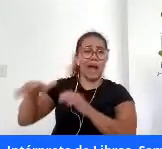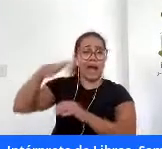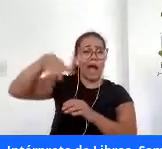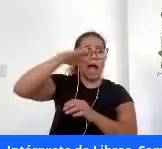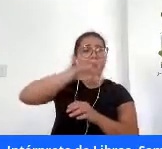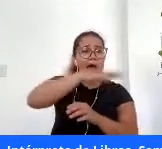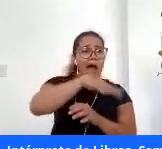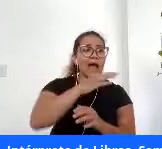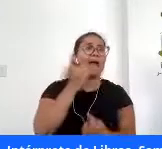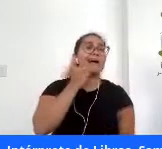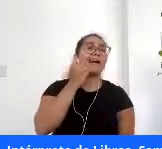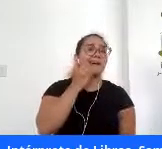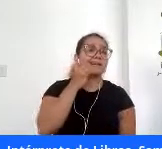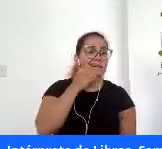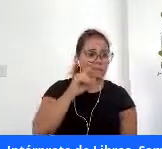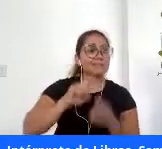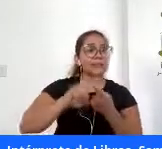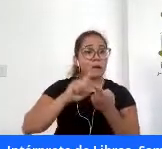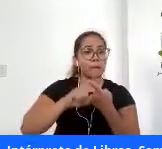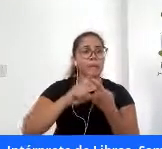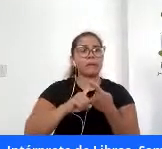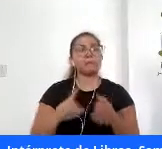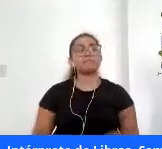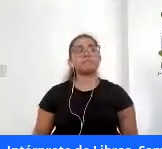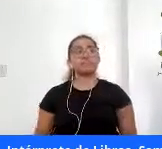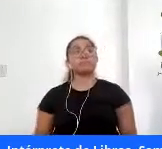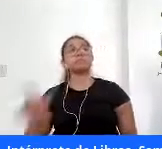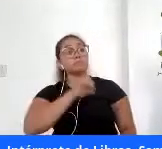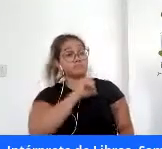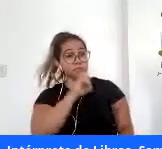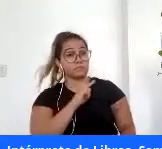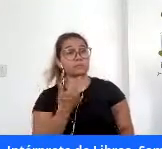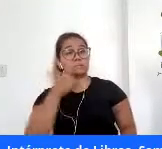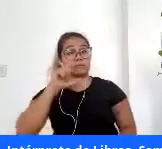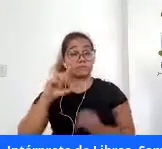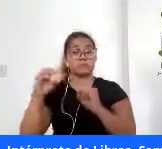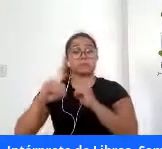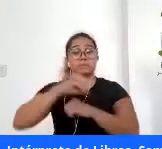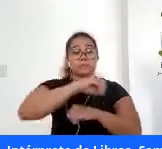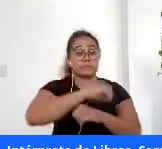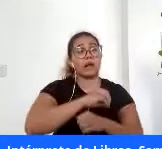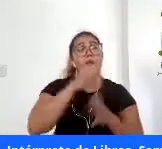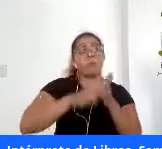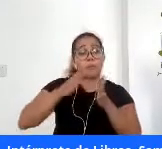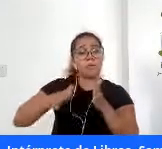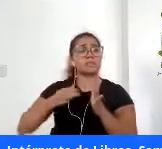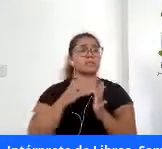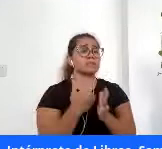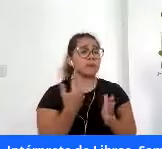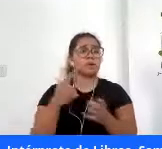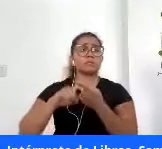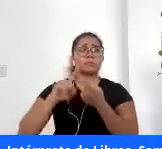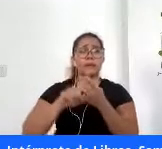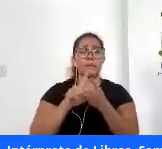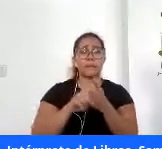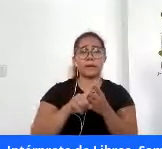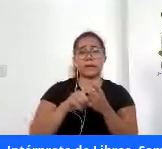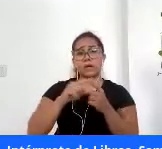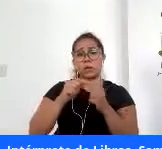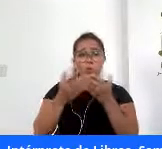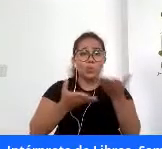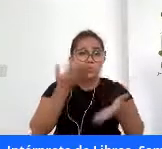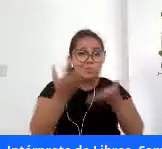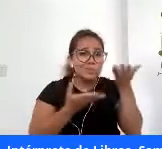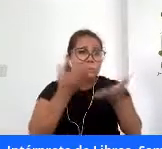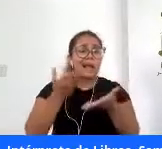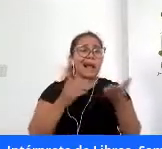tem uma região de penumbra, onde tem algumas células ainda em processo de morte, e essas células também da imunidade do sistema nervoso também estão